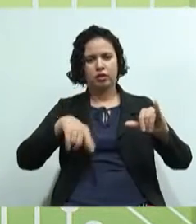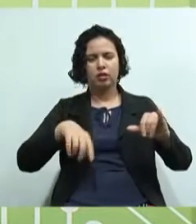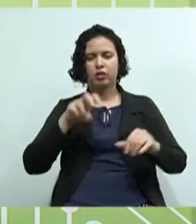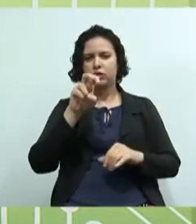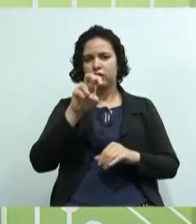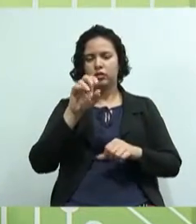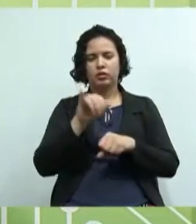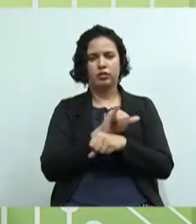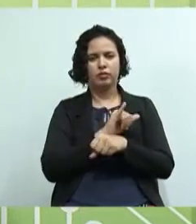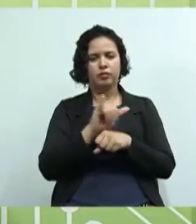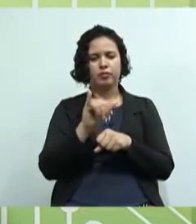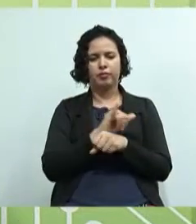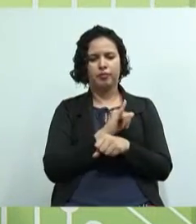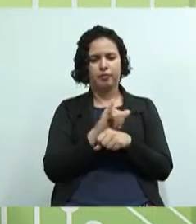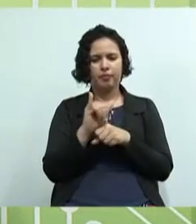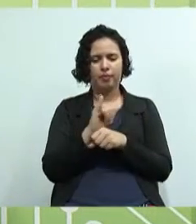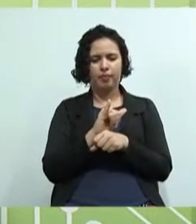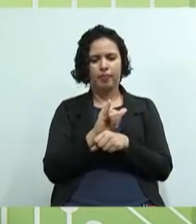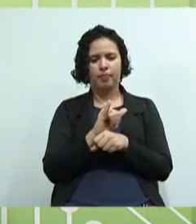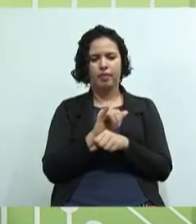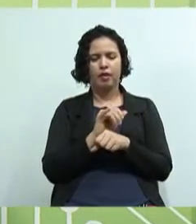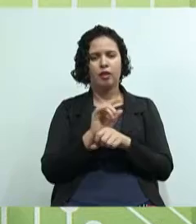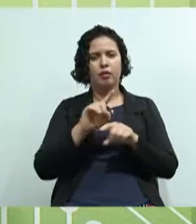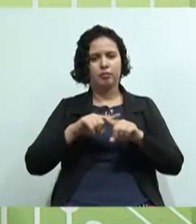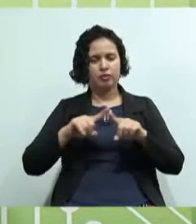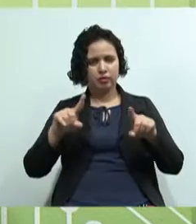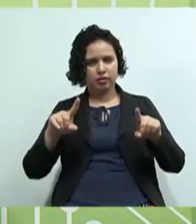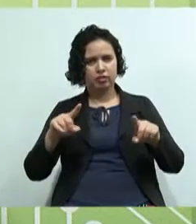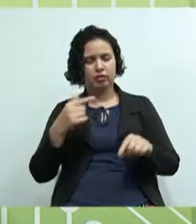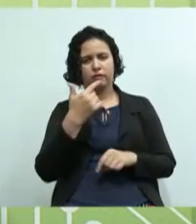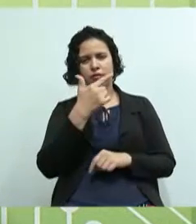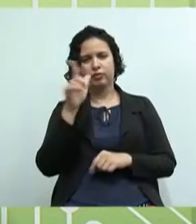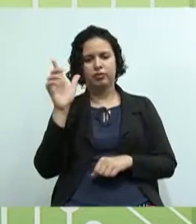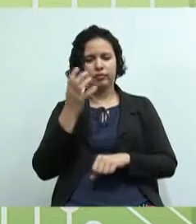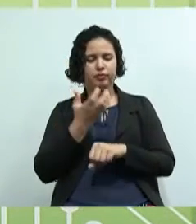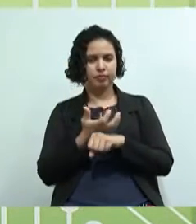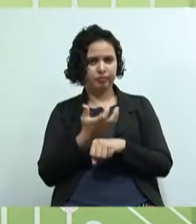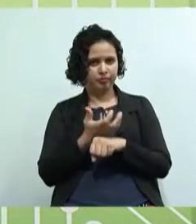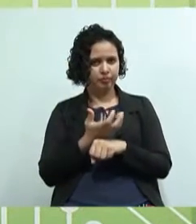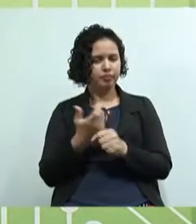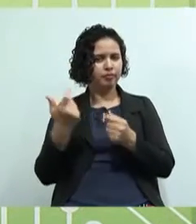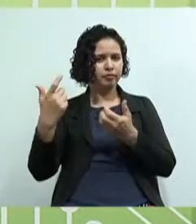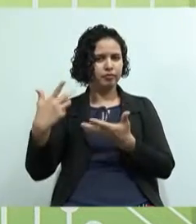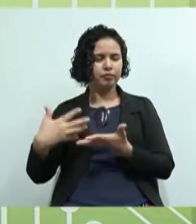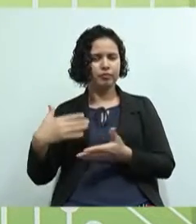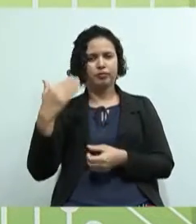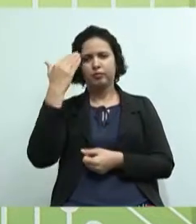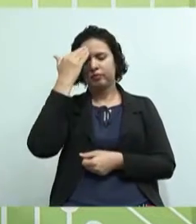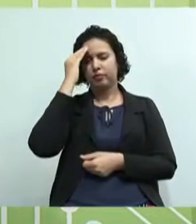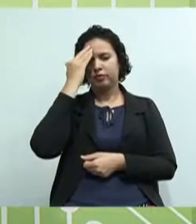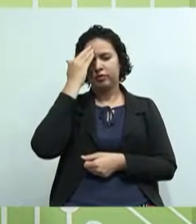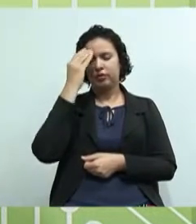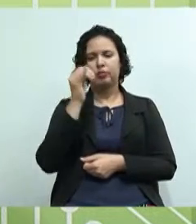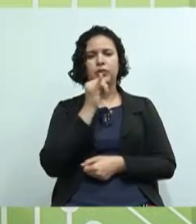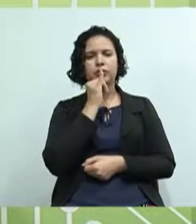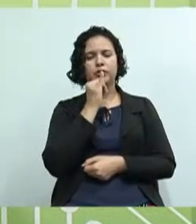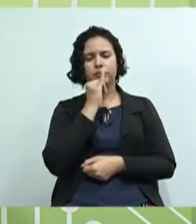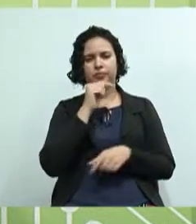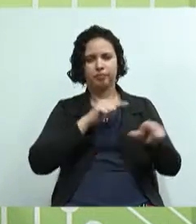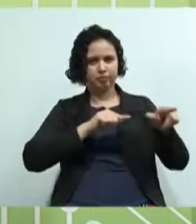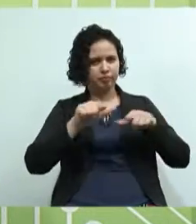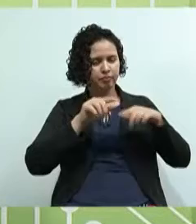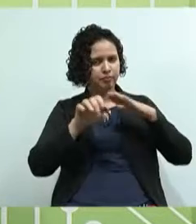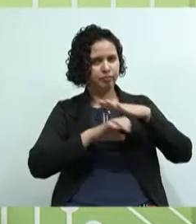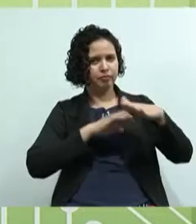da estratégia, que nós não falamos nessa disciplina, falamos em outra, mas que você começa a entender por quê. Imagine que você está trabalhando numa